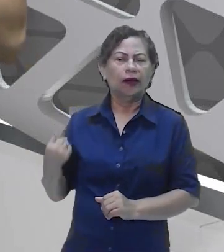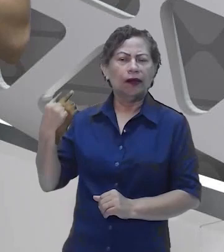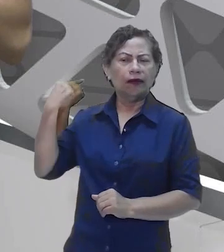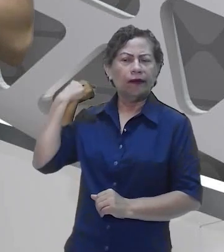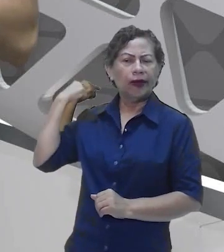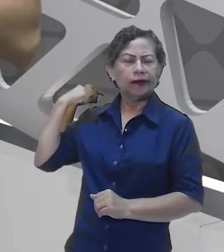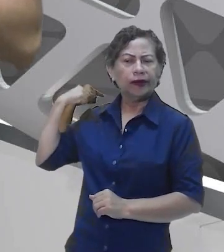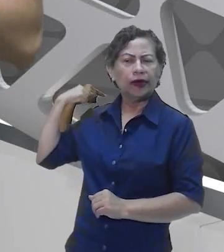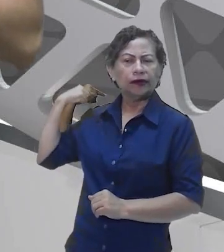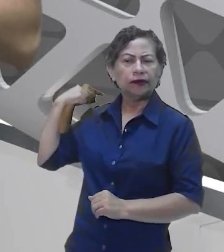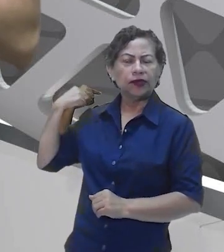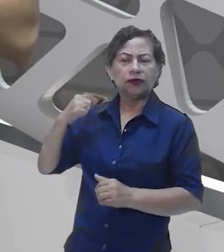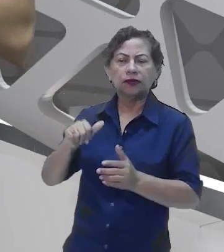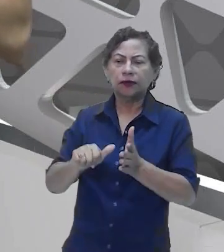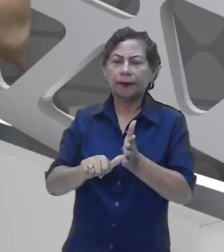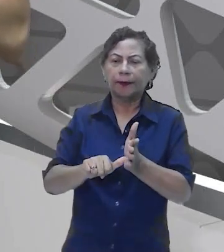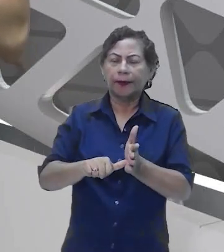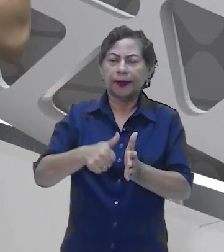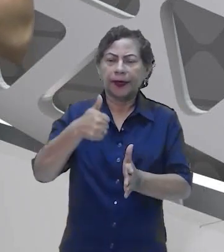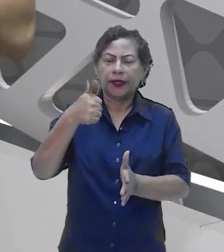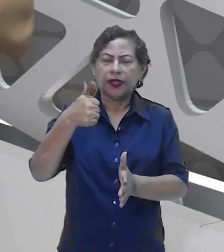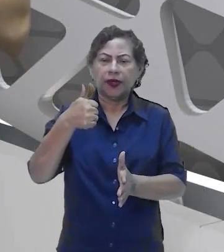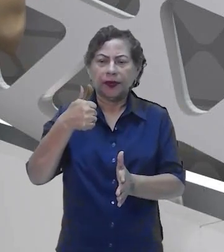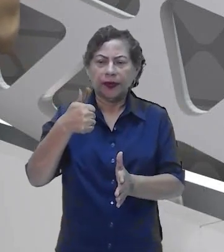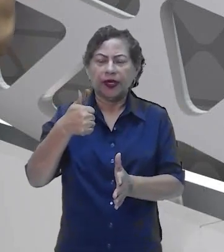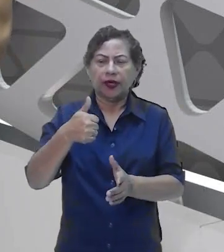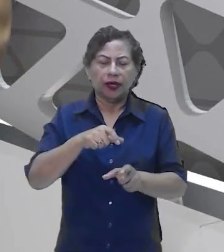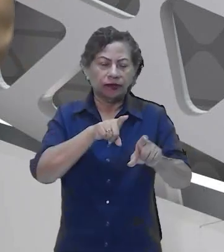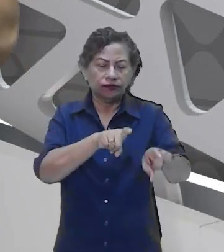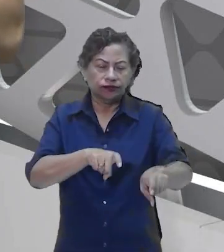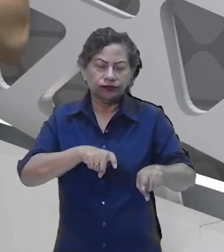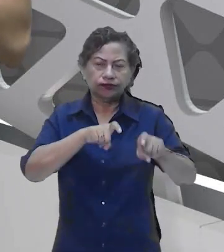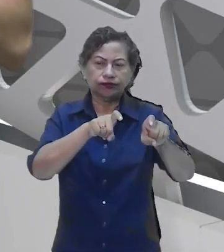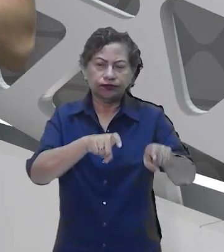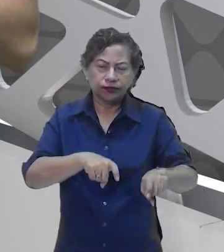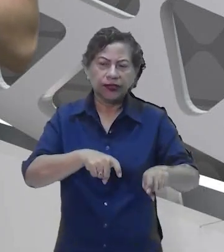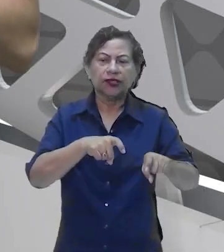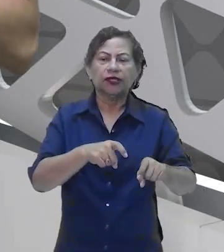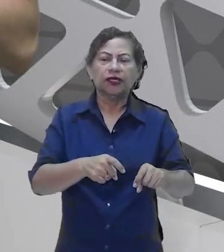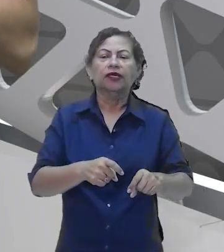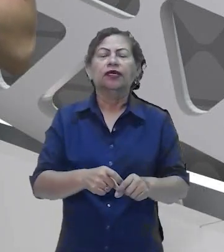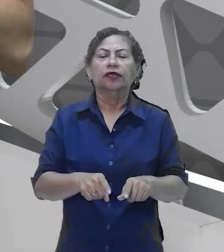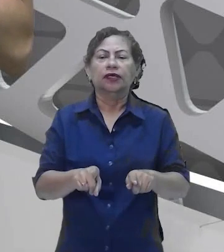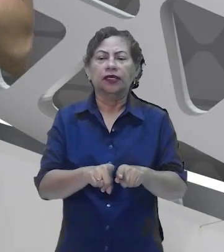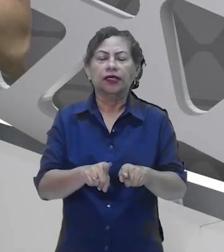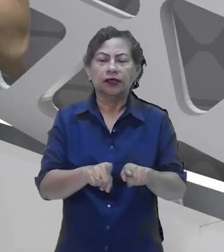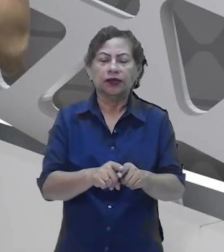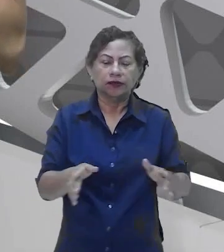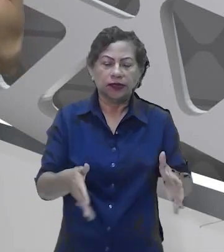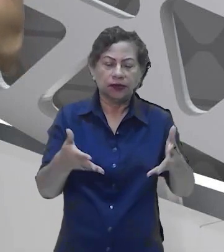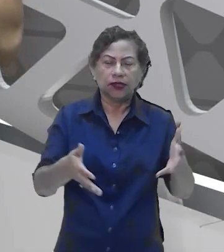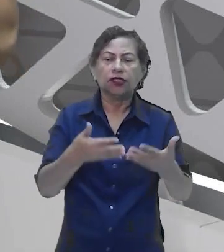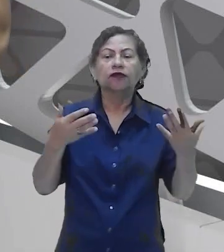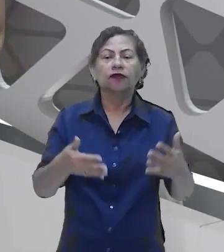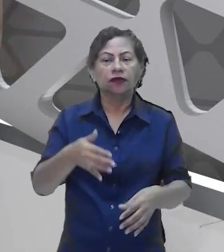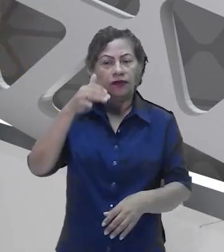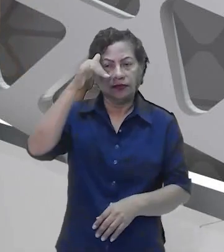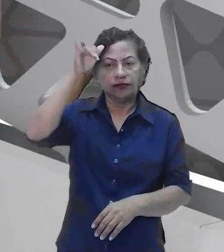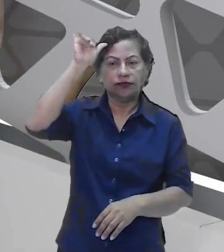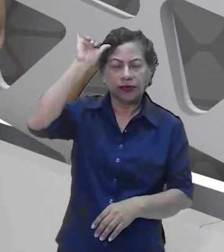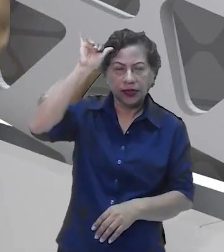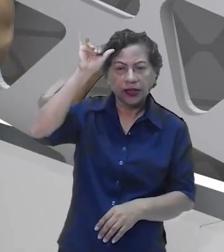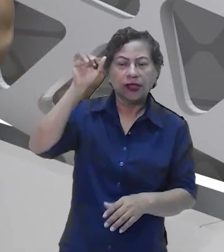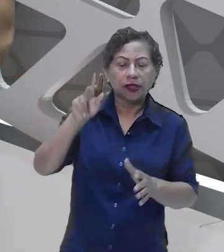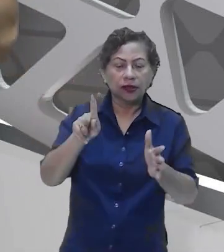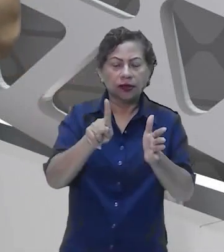as primeiras atividades de agricultura e pecuária foram realizadas aqui no nosso